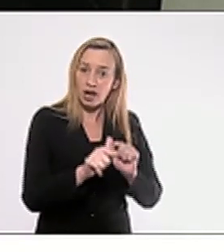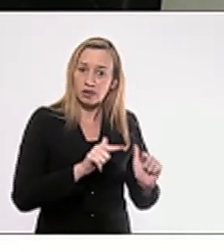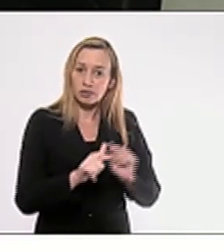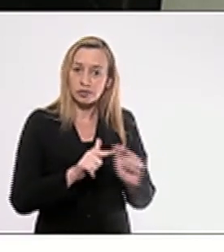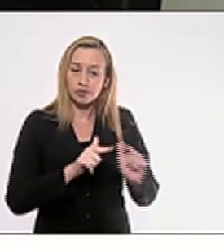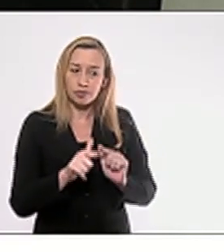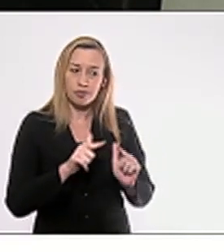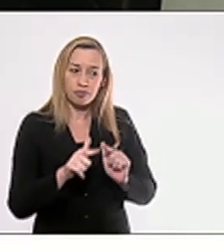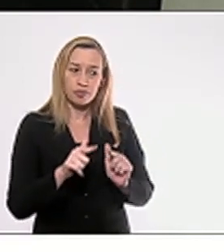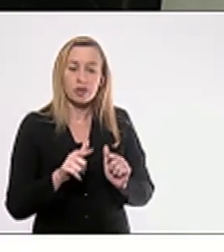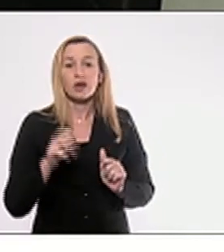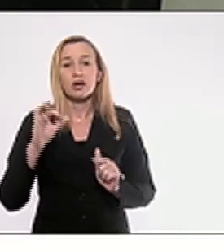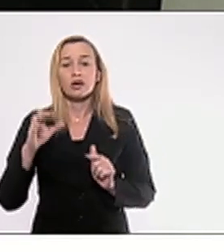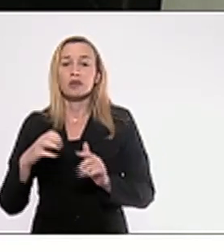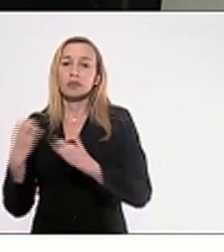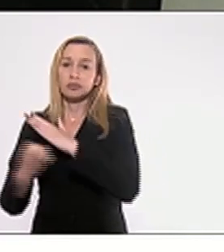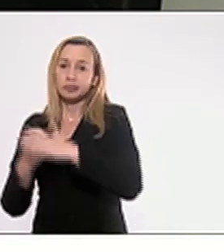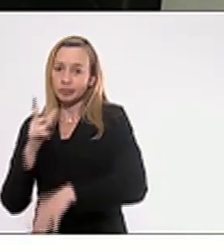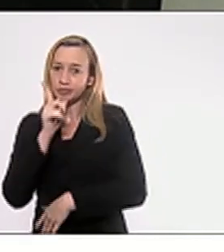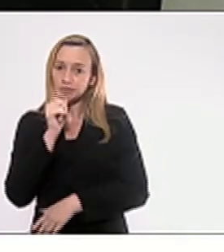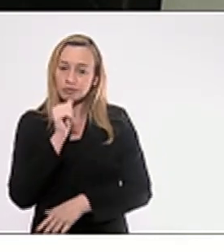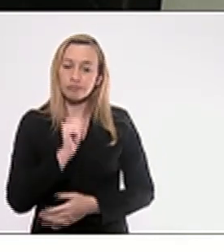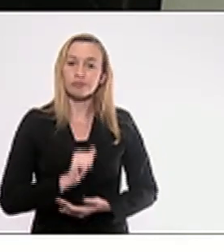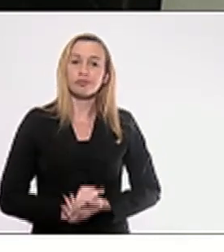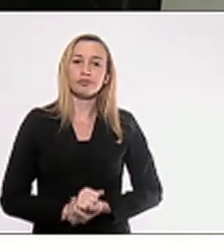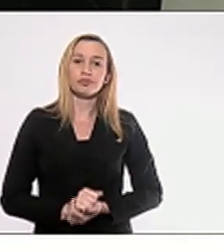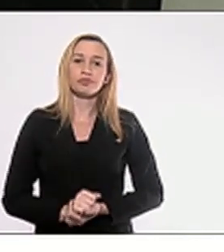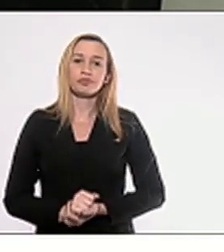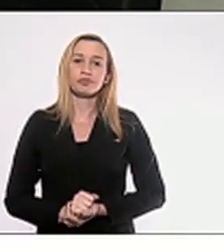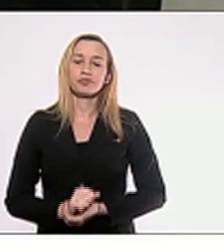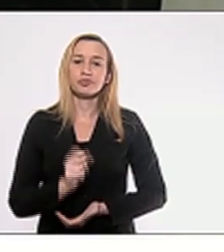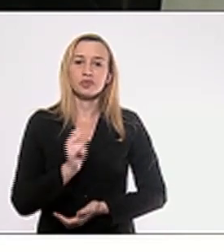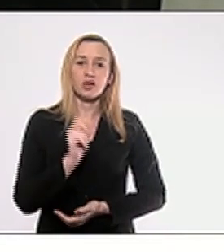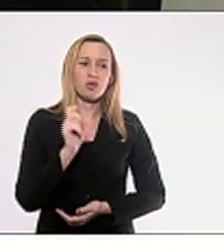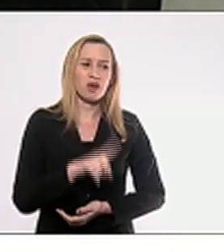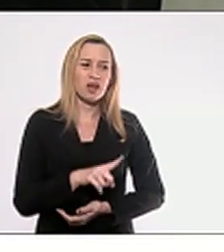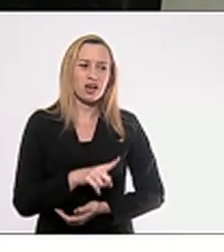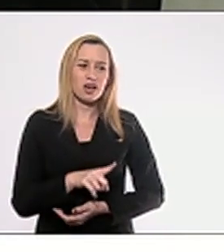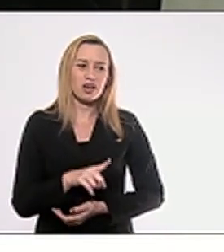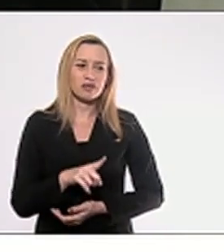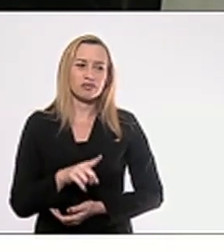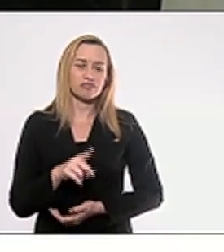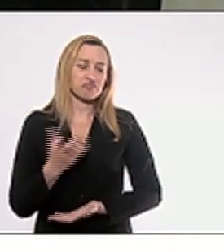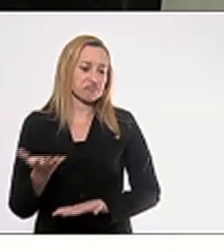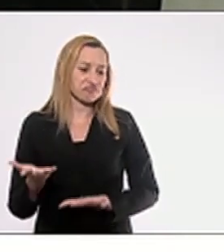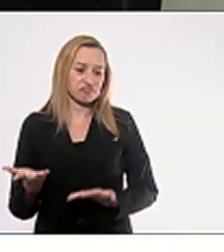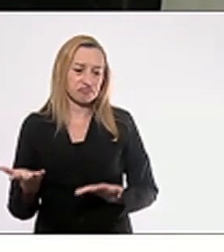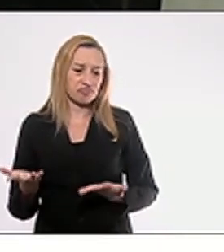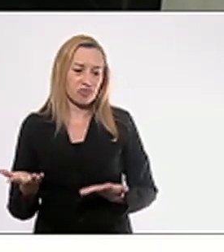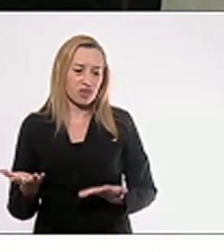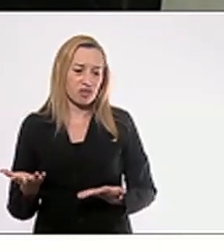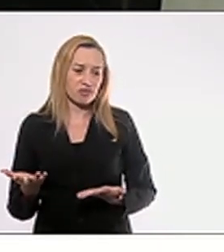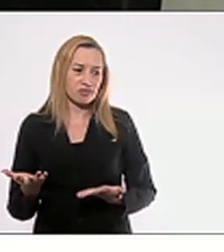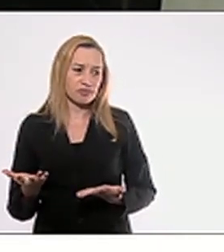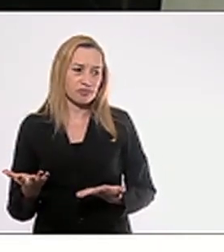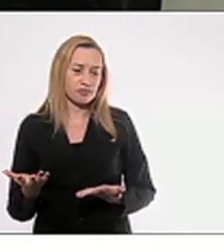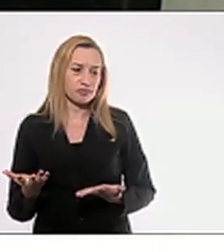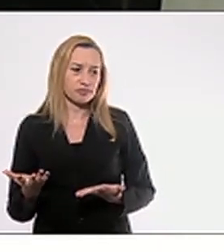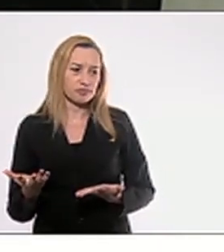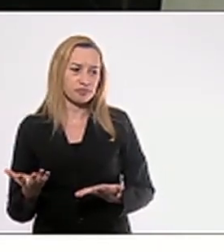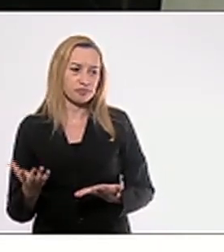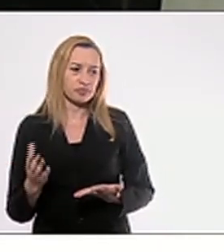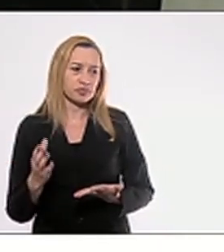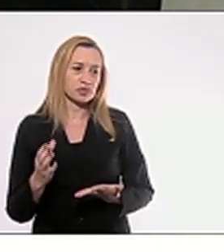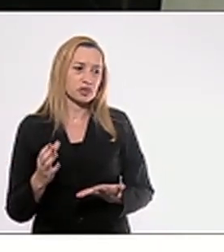pela SEDAI, não vai ser no varejo, digamos assim, da certificação